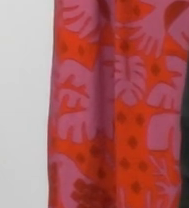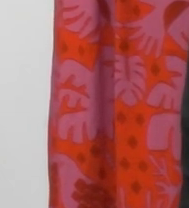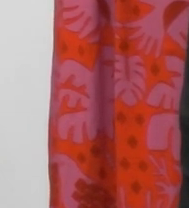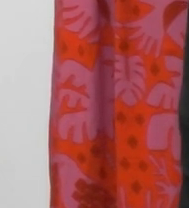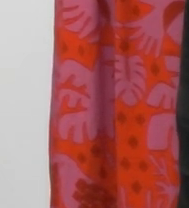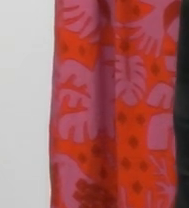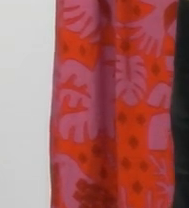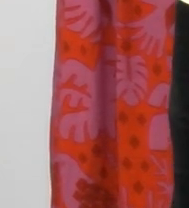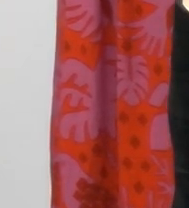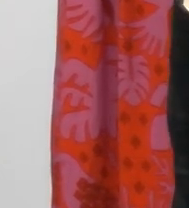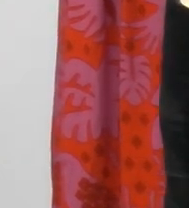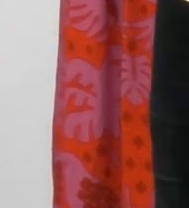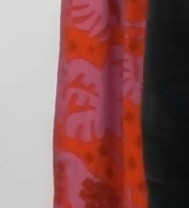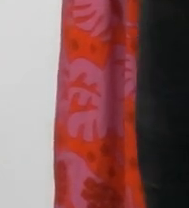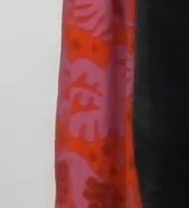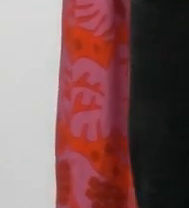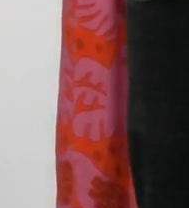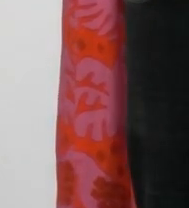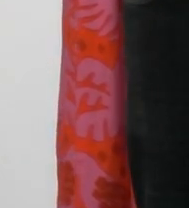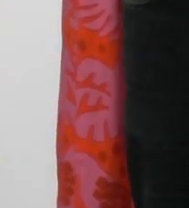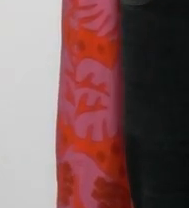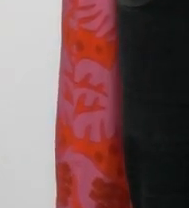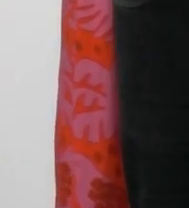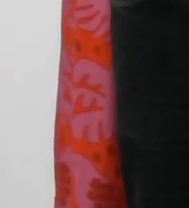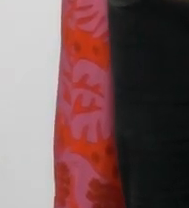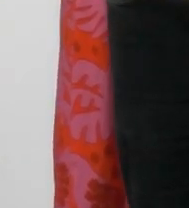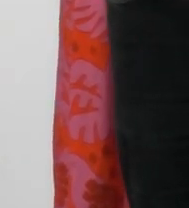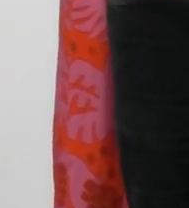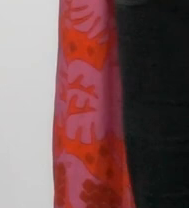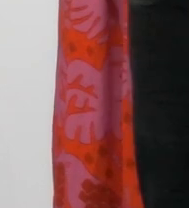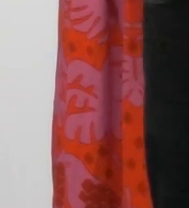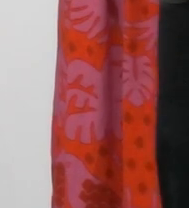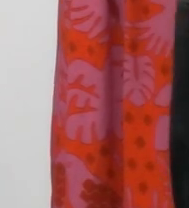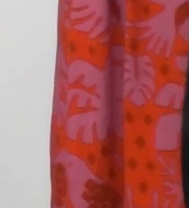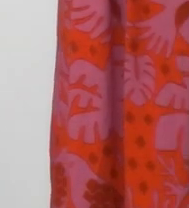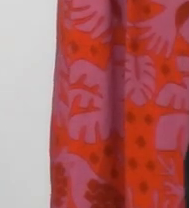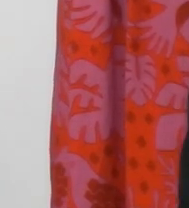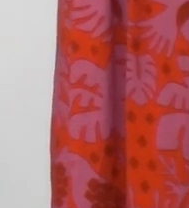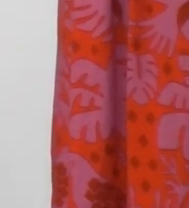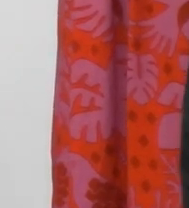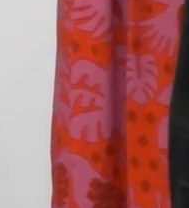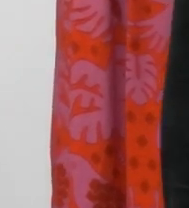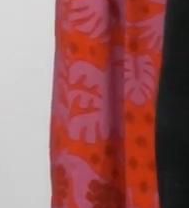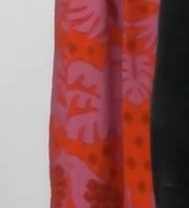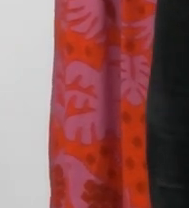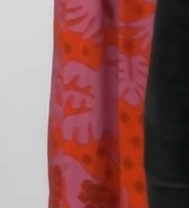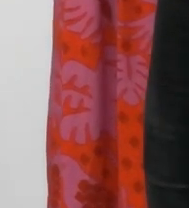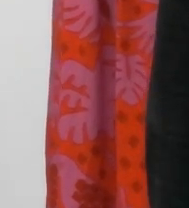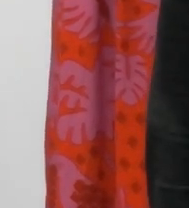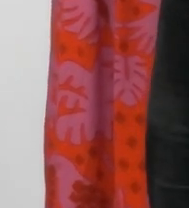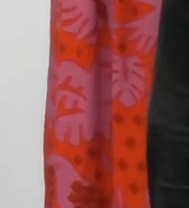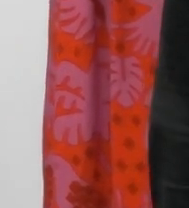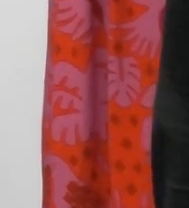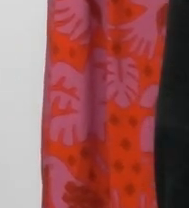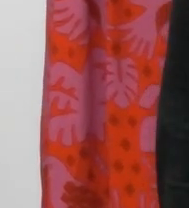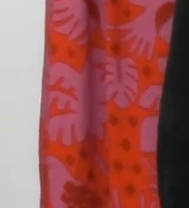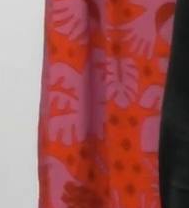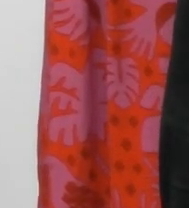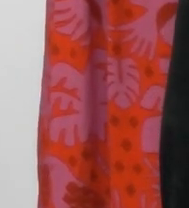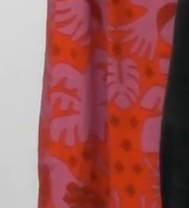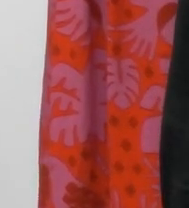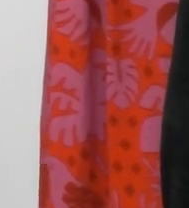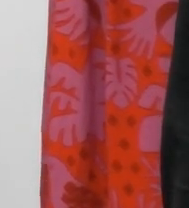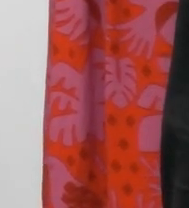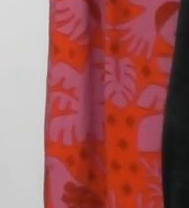an que me desculpe não serve de nada porque a gente não tem retorno e aí a gente vai pr pra